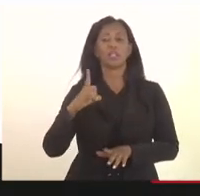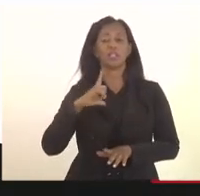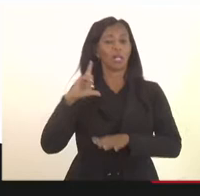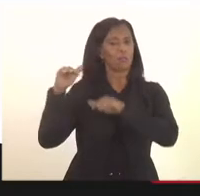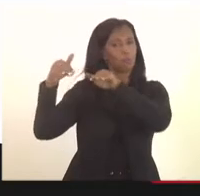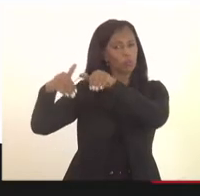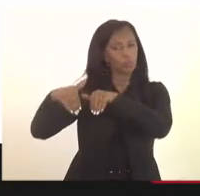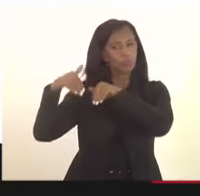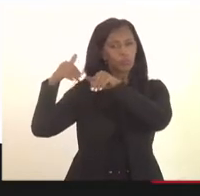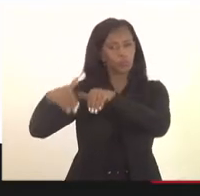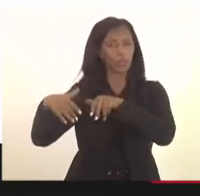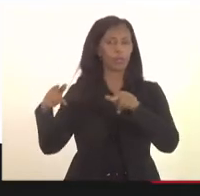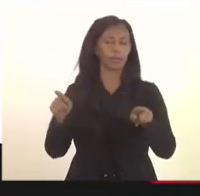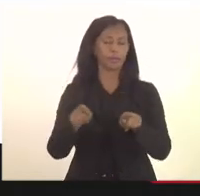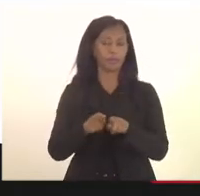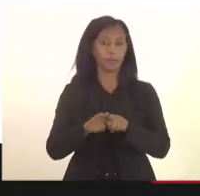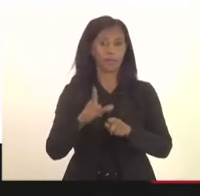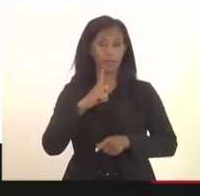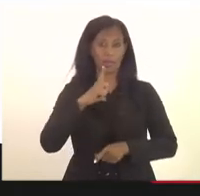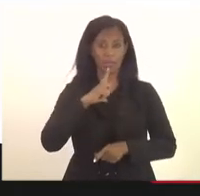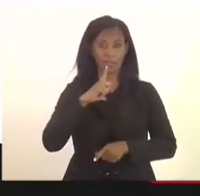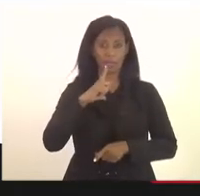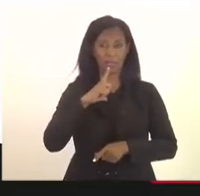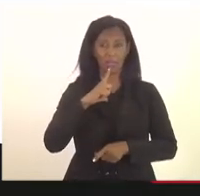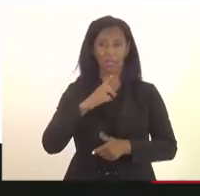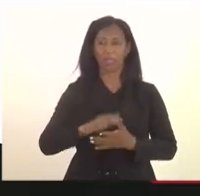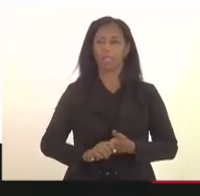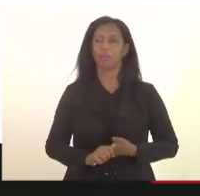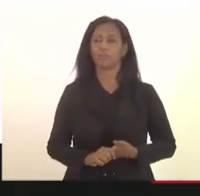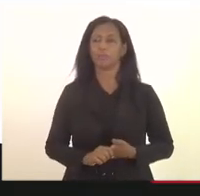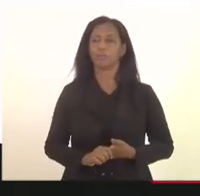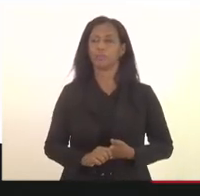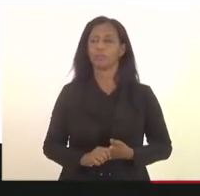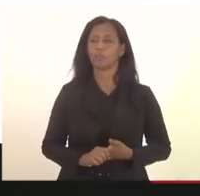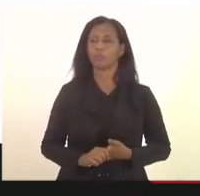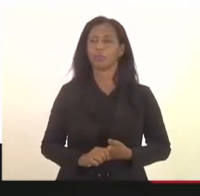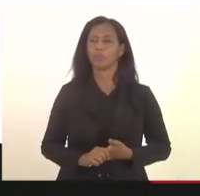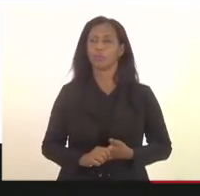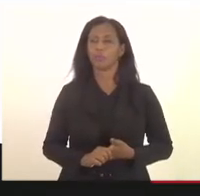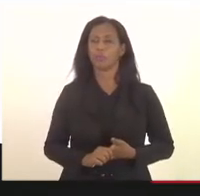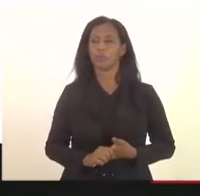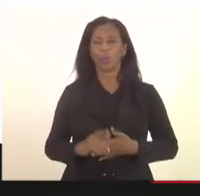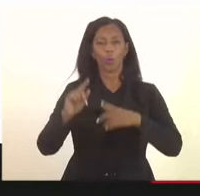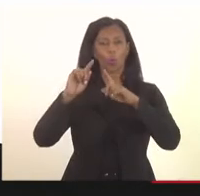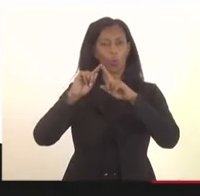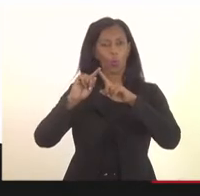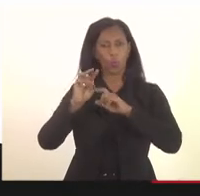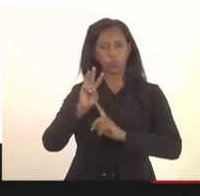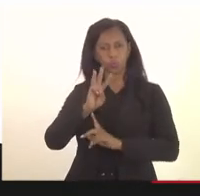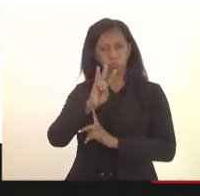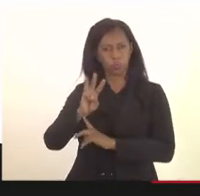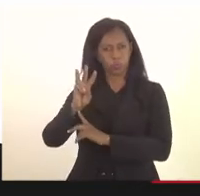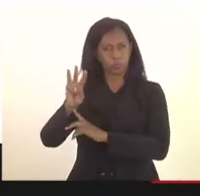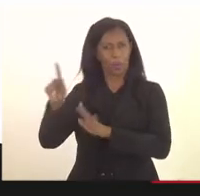Austrália. Temos uma startup que se chama Sols, que é uma startup para geração de energia a partir